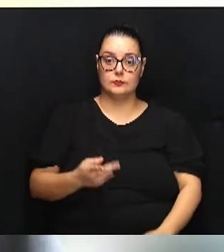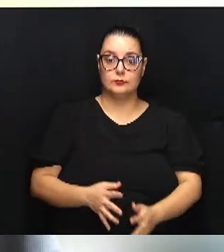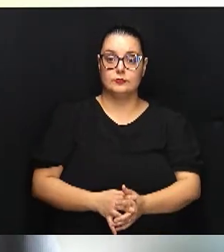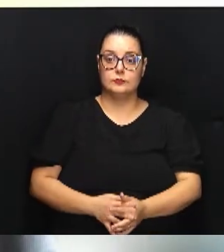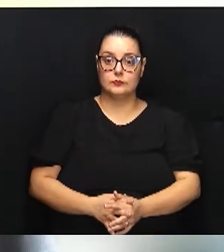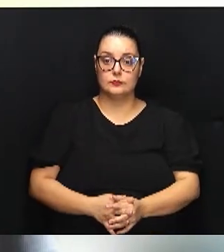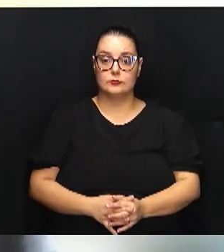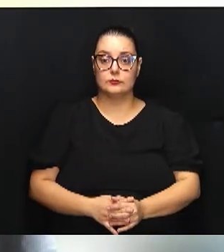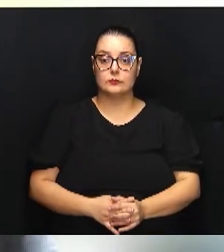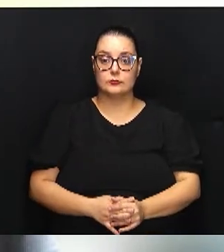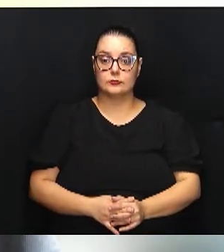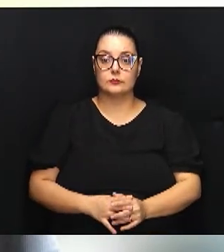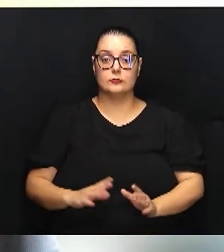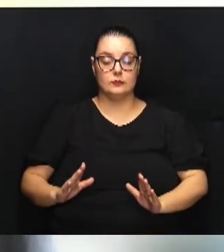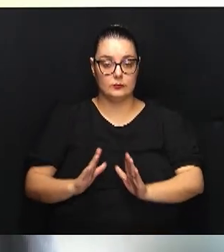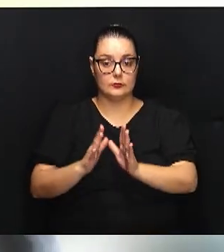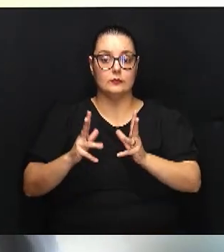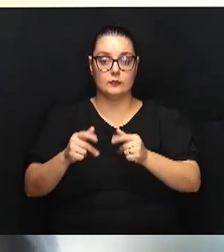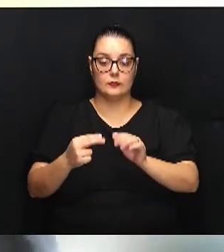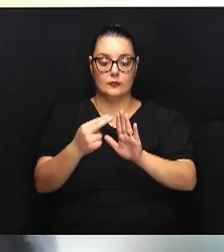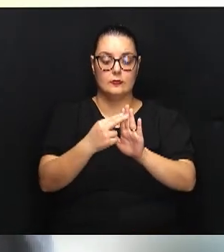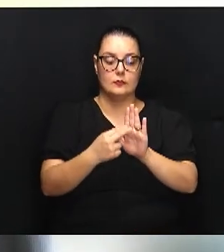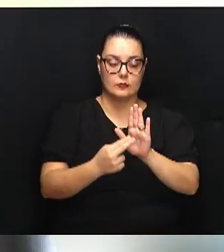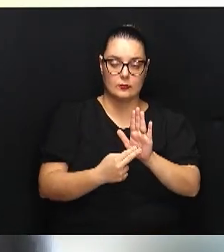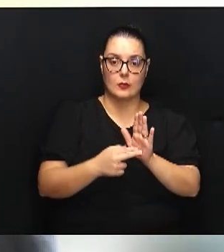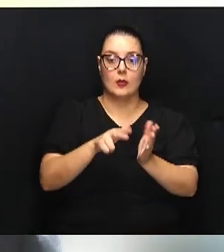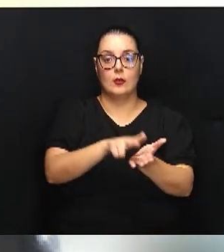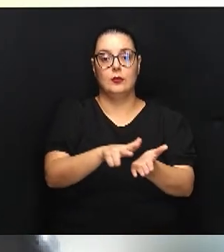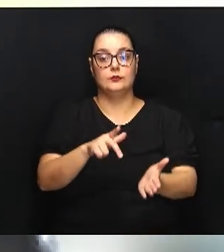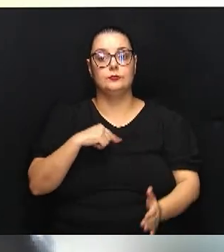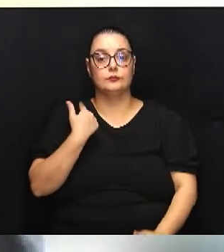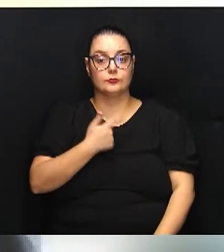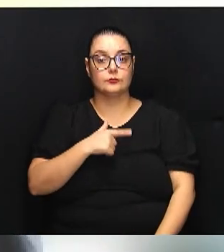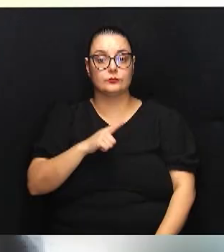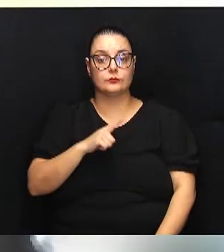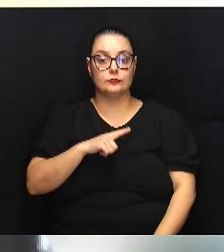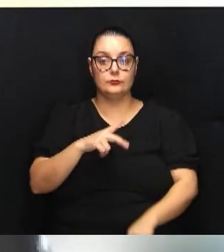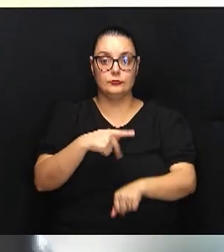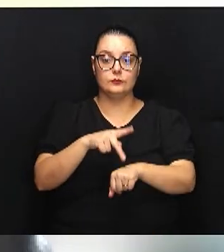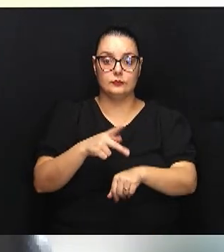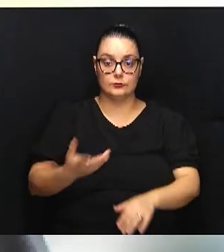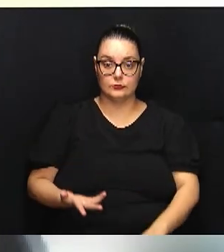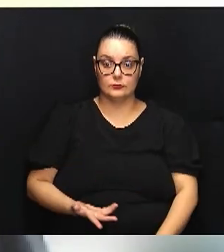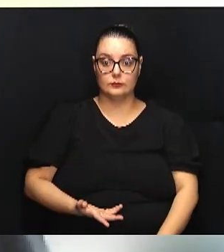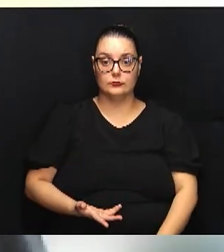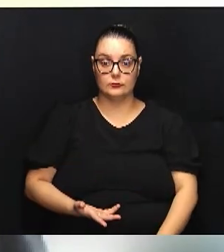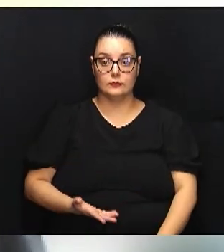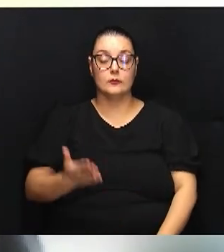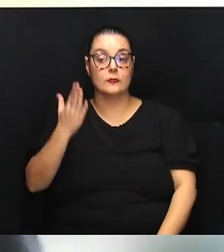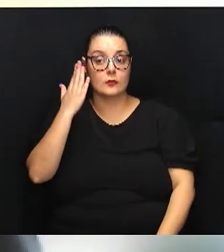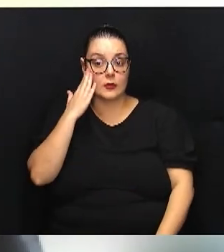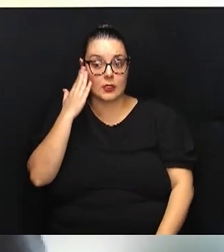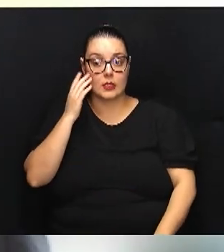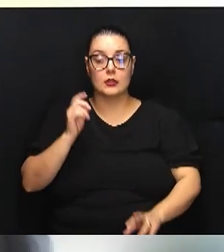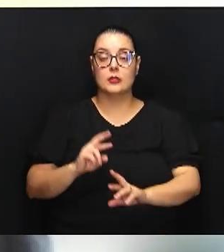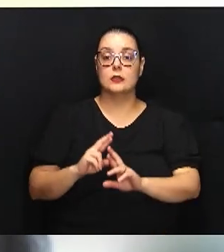gente acrescentar que, diante de toda essa normativa, essa regulação que nós temos hoje no